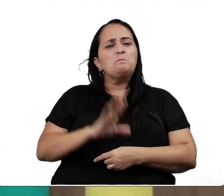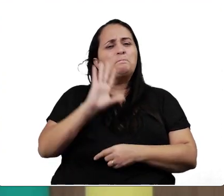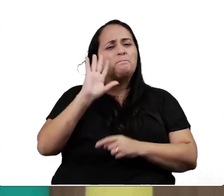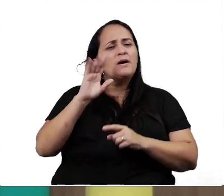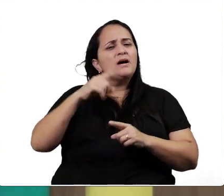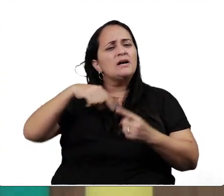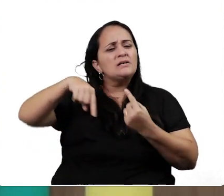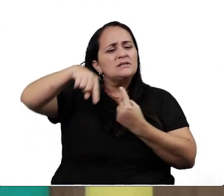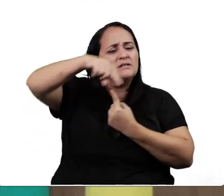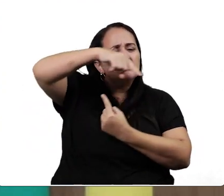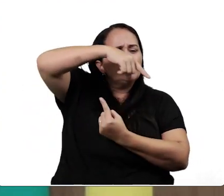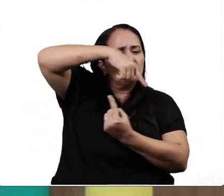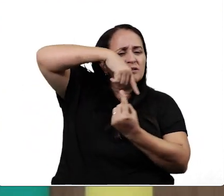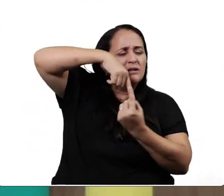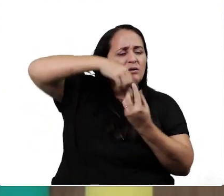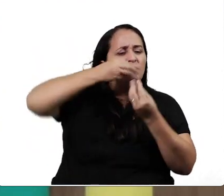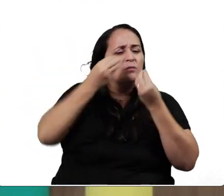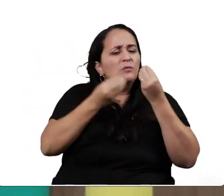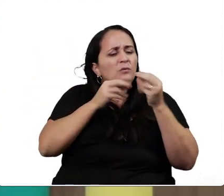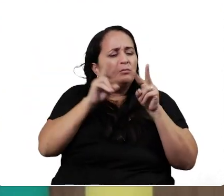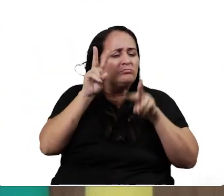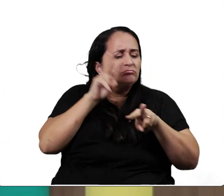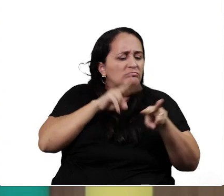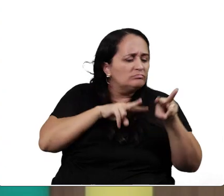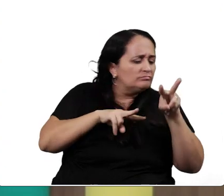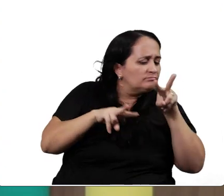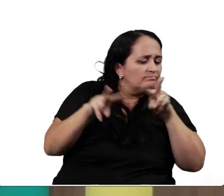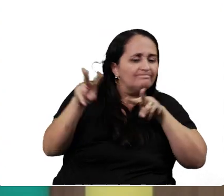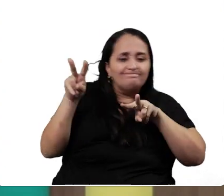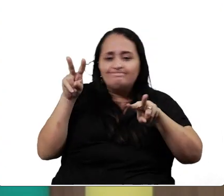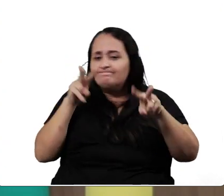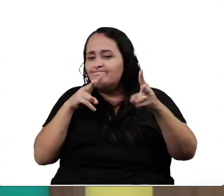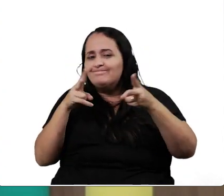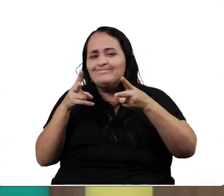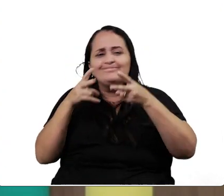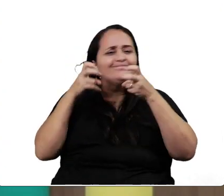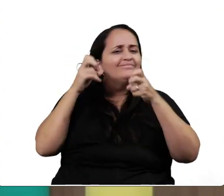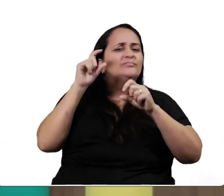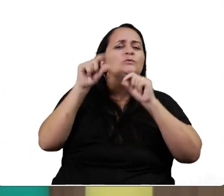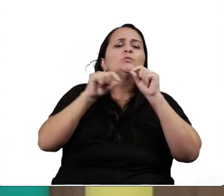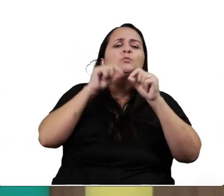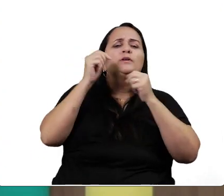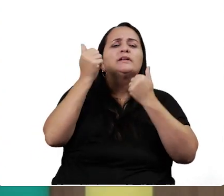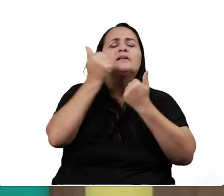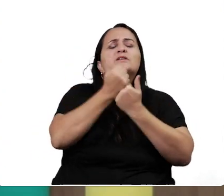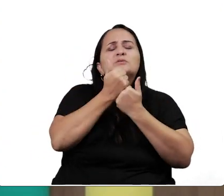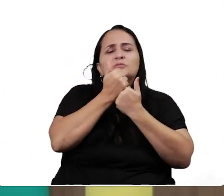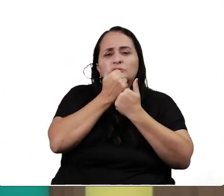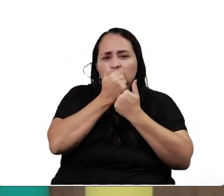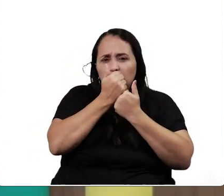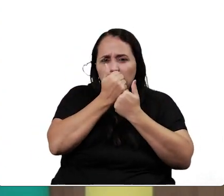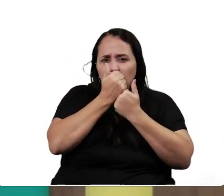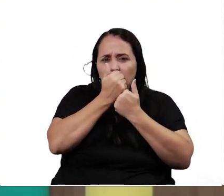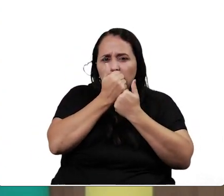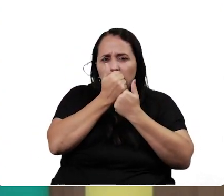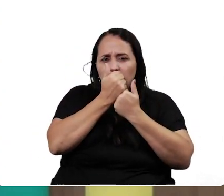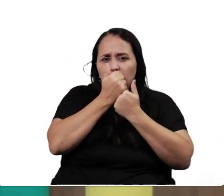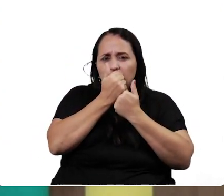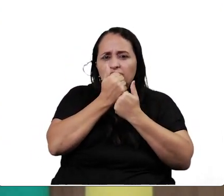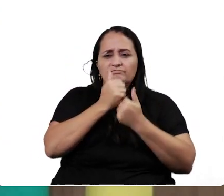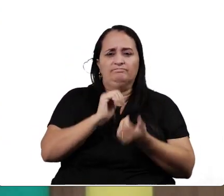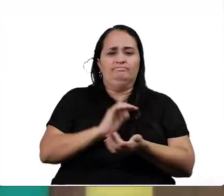ao redor dessa frase para entender melhor o que é que rival está substituindo, tá?